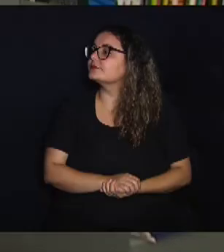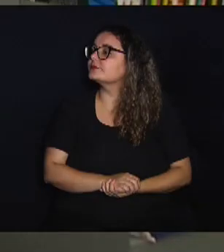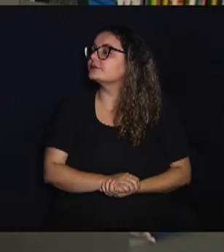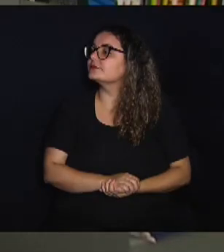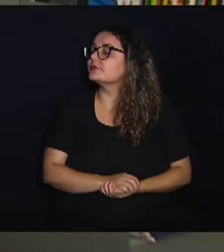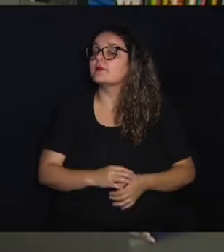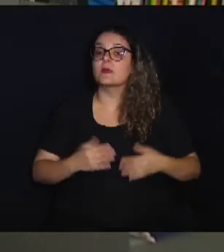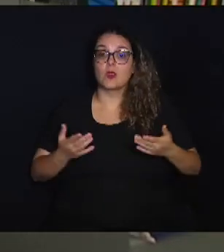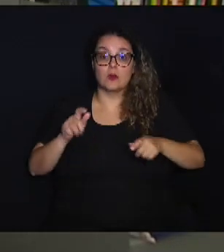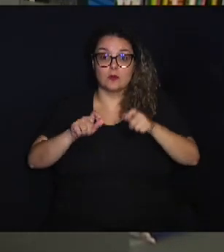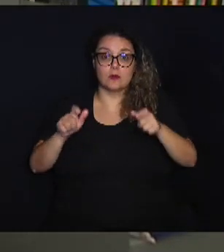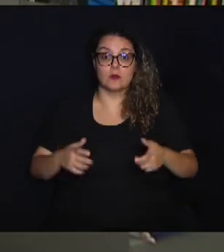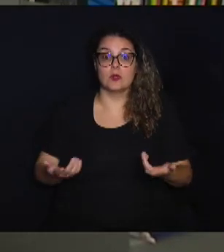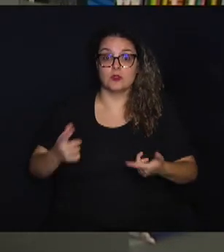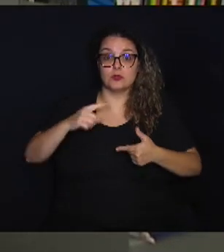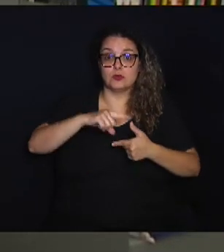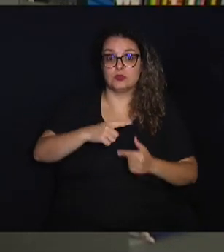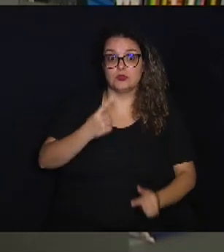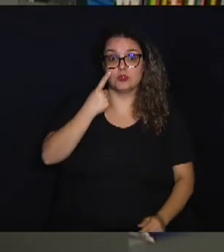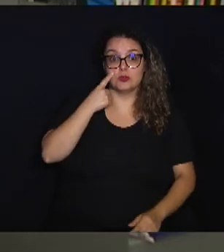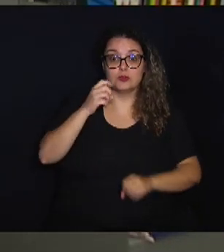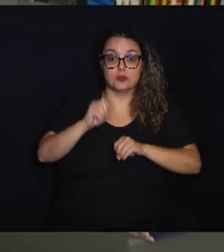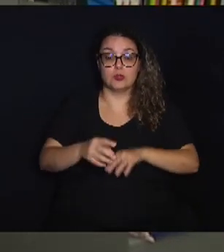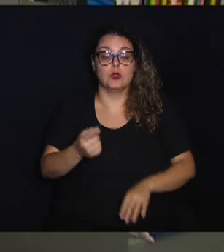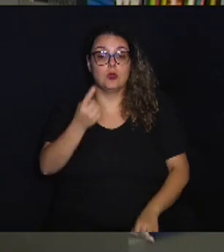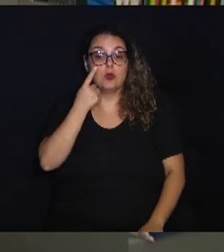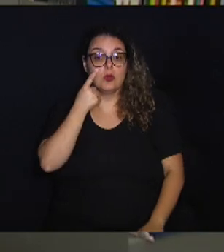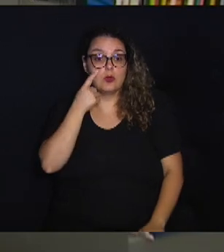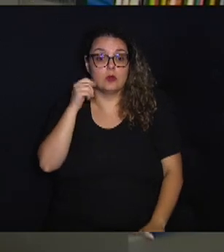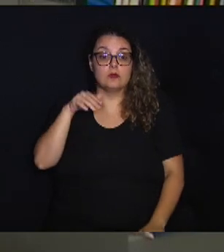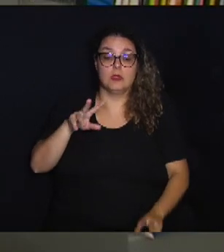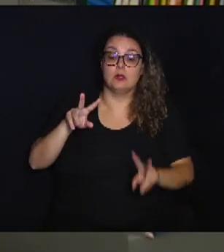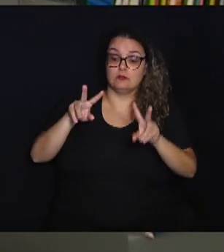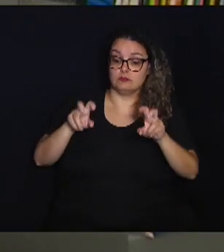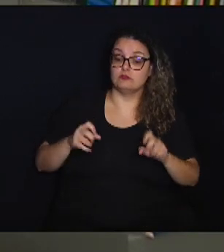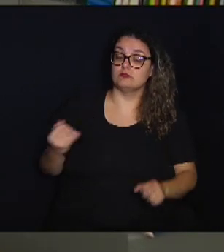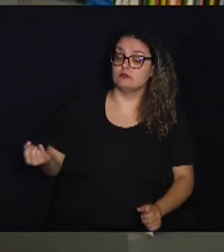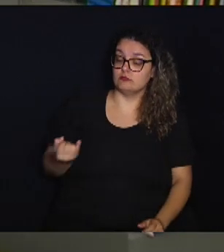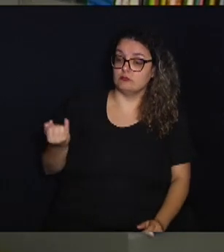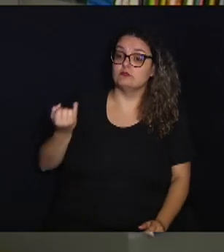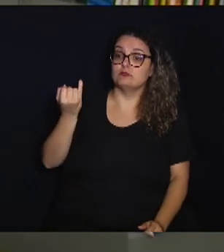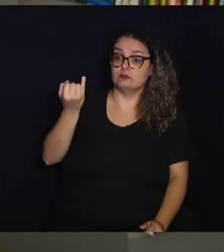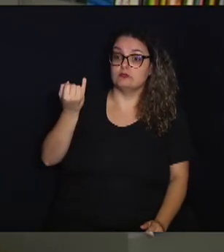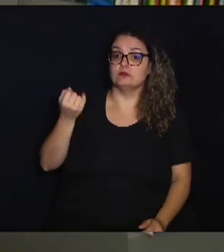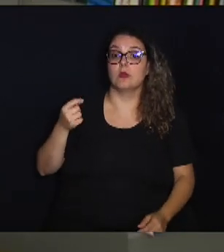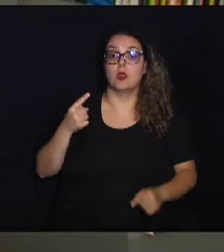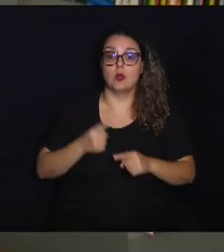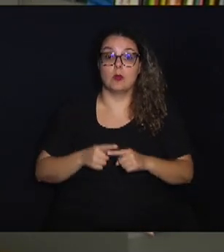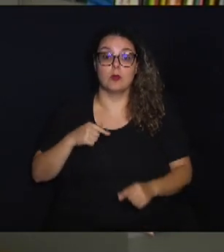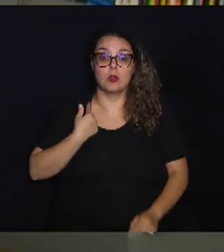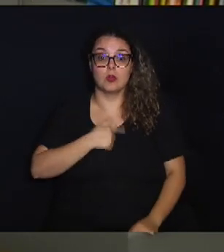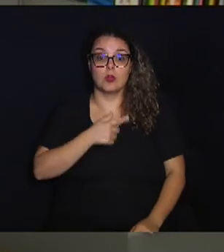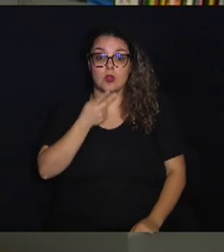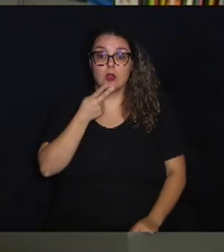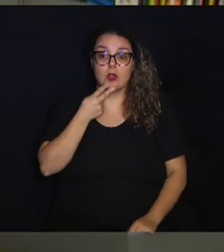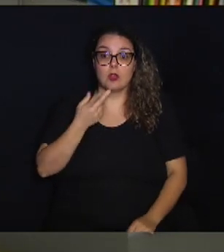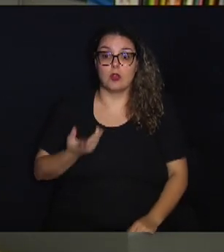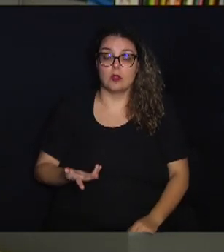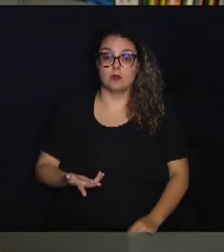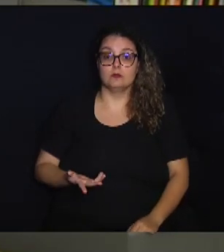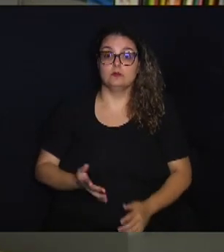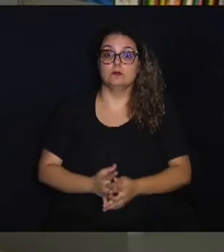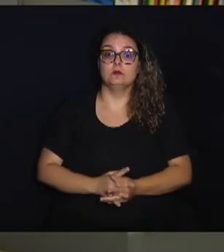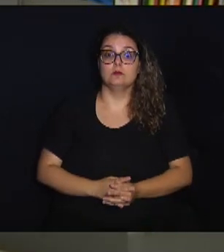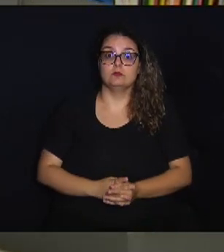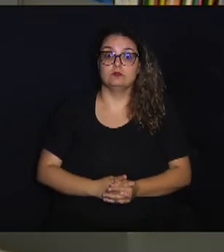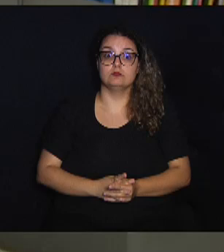Bom, pessoal, é isso aí, o quadro de Olho na Educação. E olha só, mais um assunto super importante, porque nós vamos falar sobre, não é,